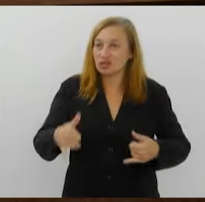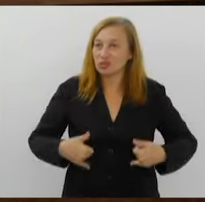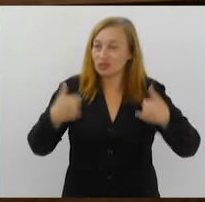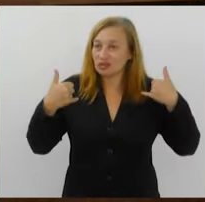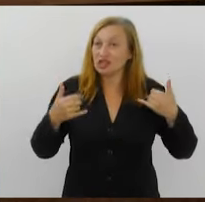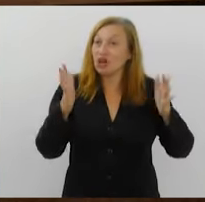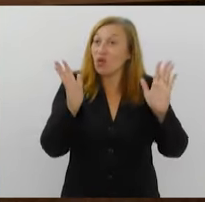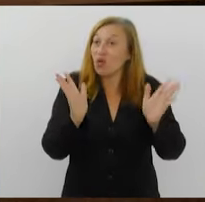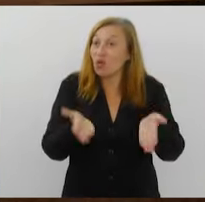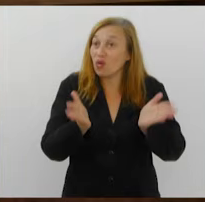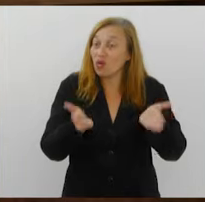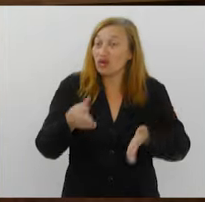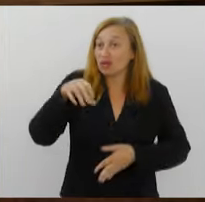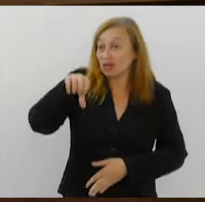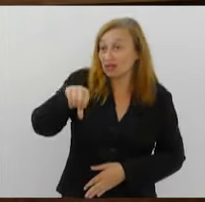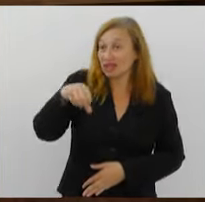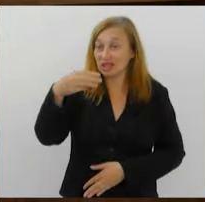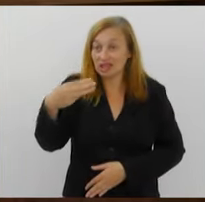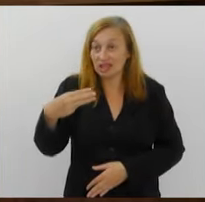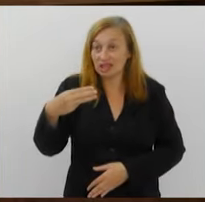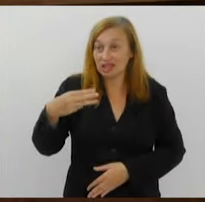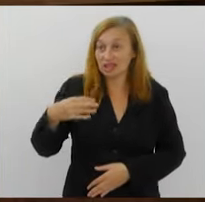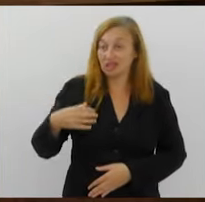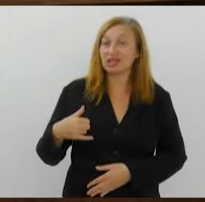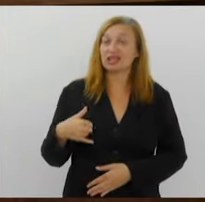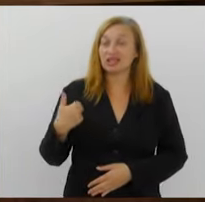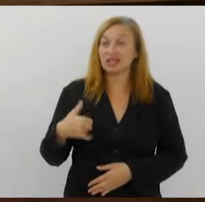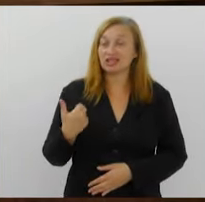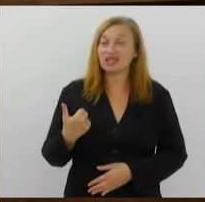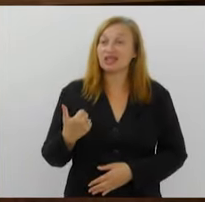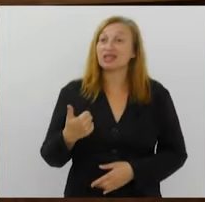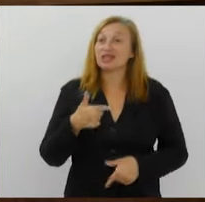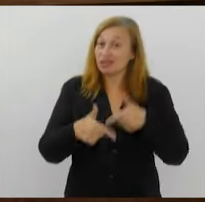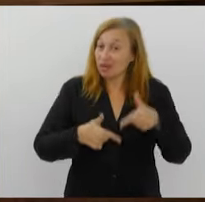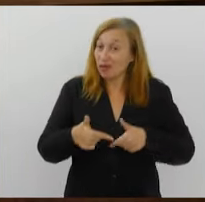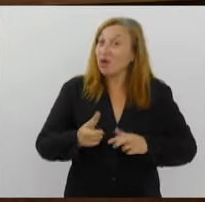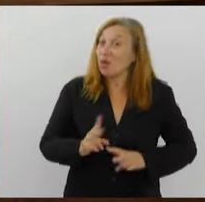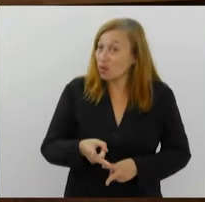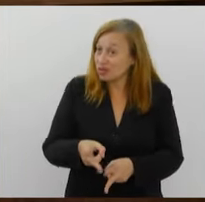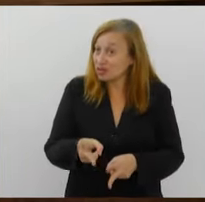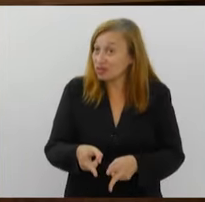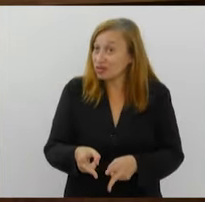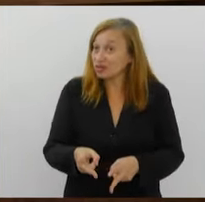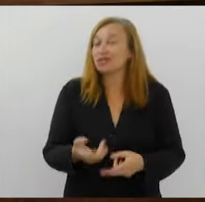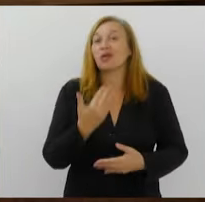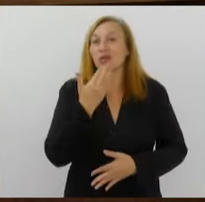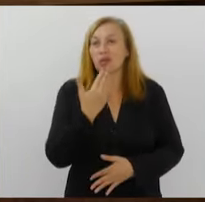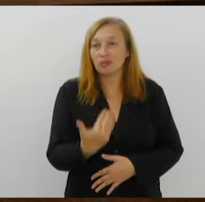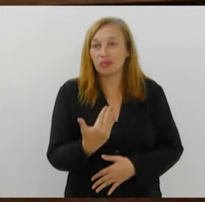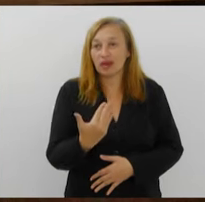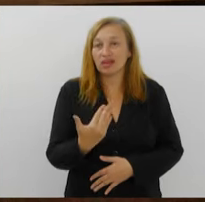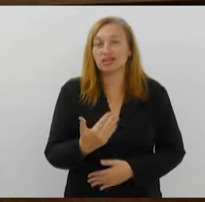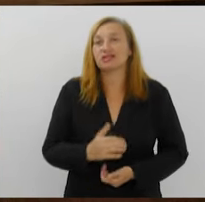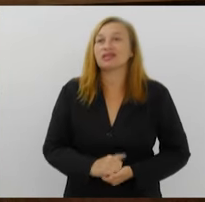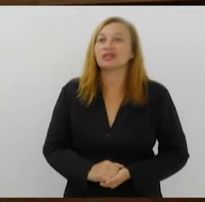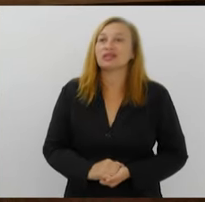completando hoje seus 93 anos de idade, mas na ativa, né? E que eu peço,